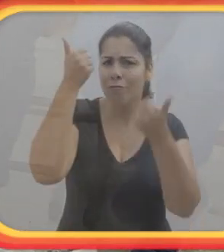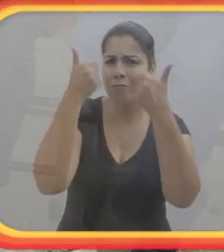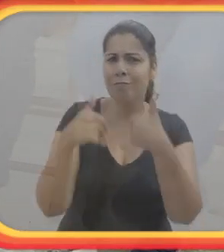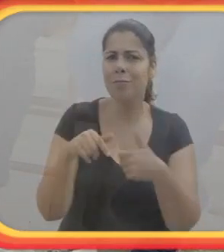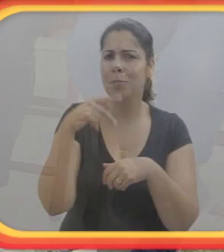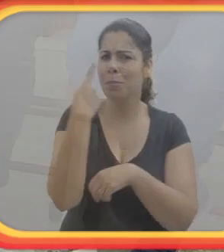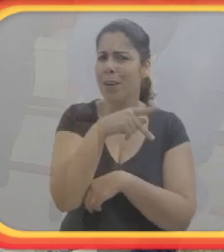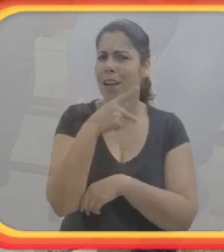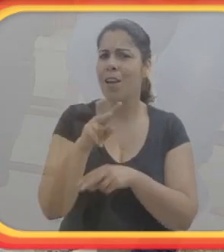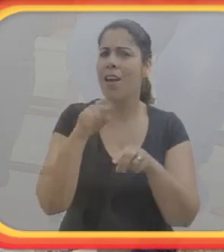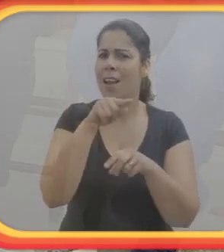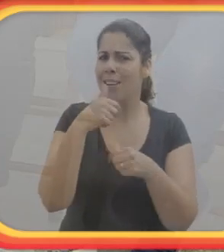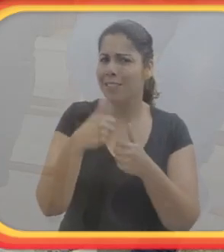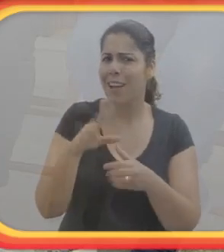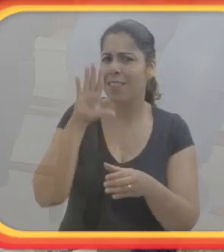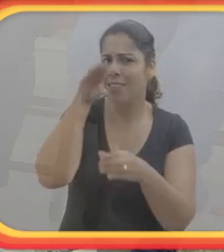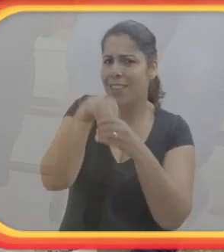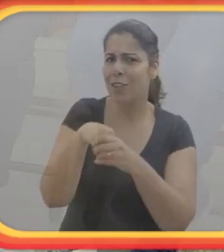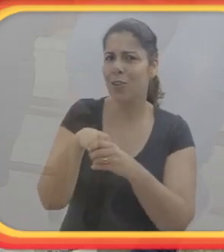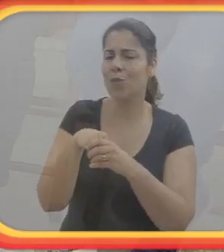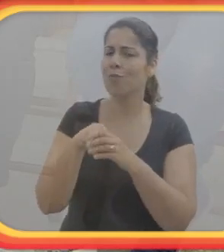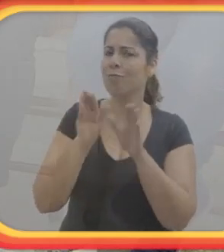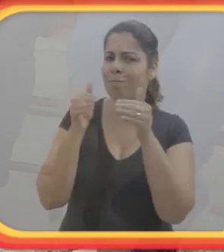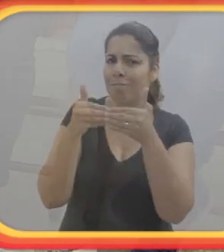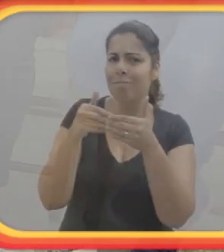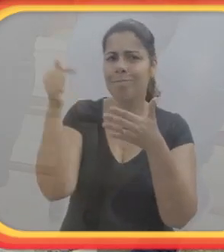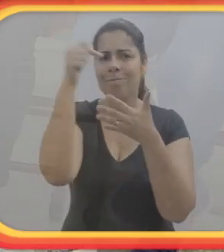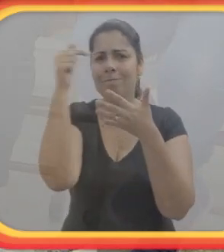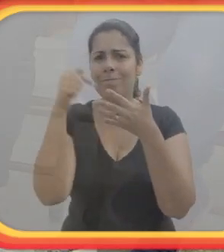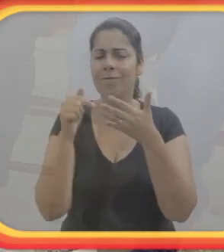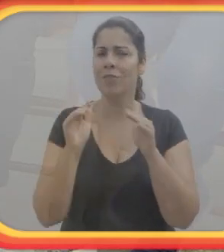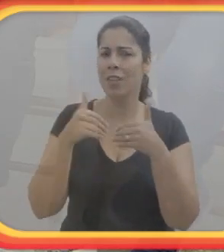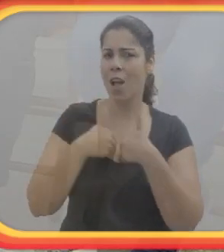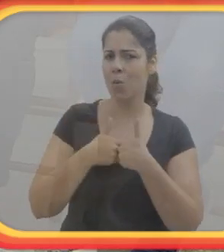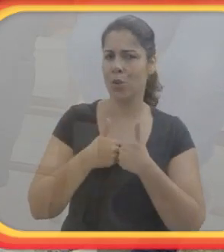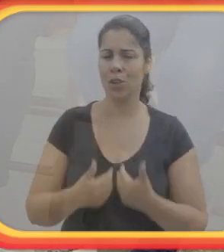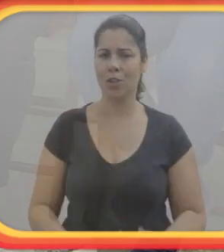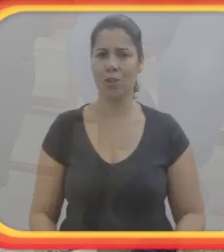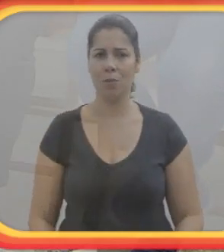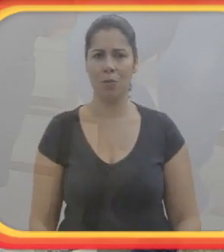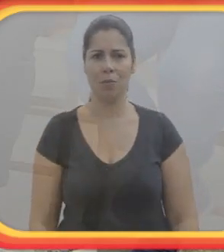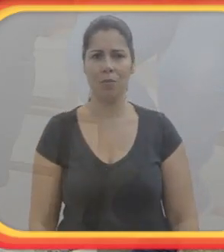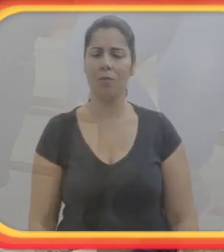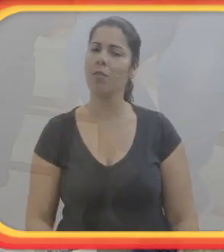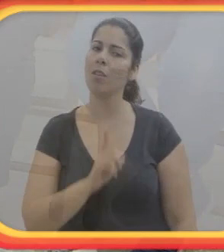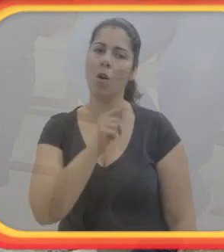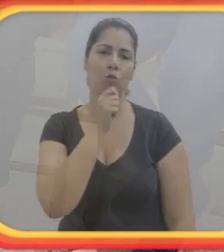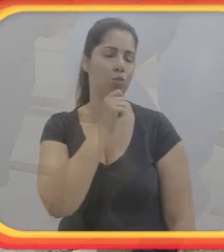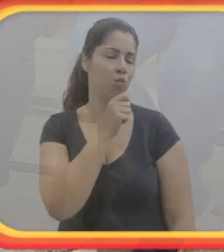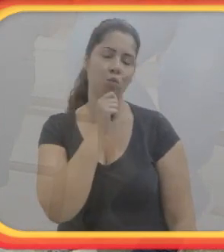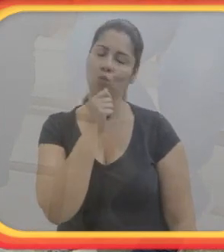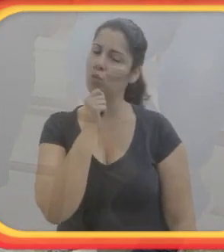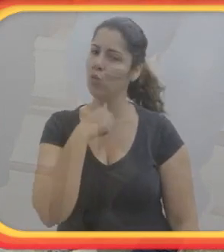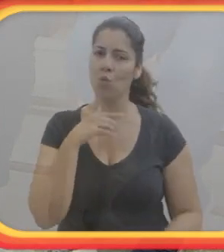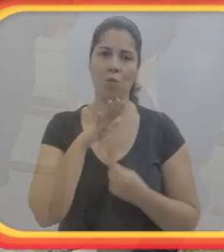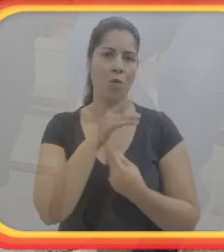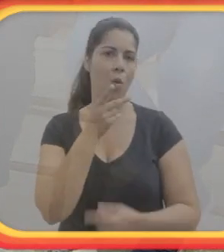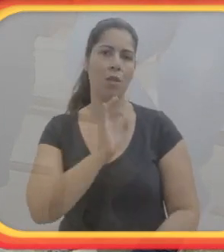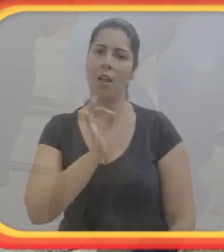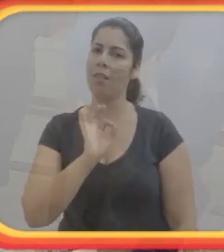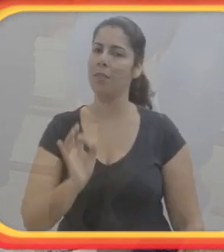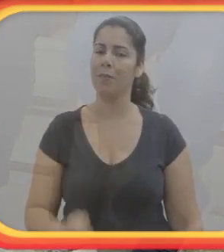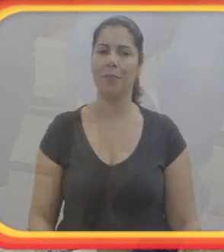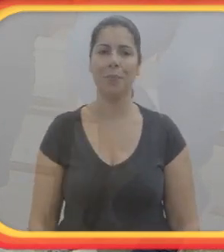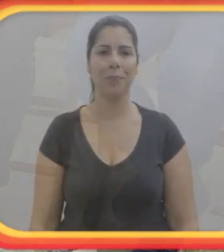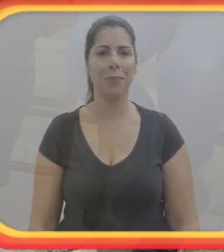incentivo ela a continuar nesse caminho, né, E você já mostrou o trajeto. livro dela para o seu filho? Já mostrei. Já contou para ele que ela